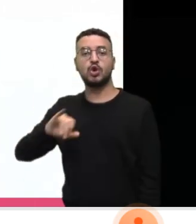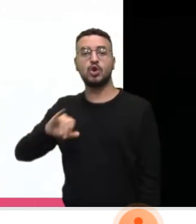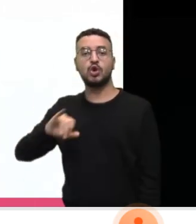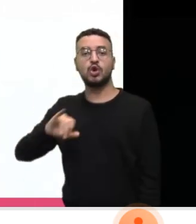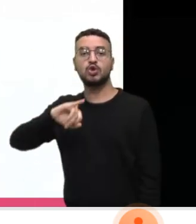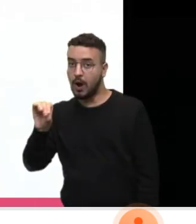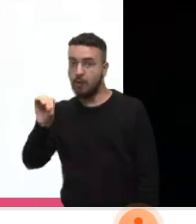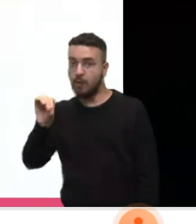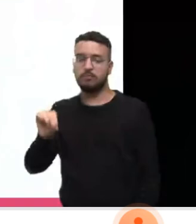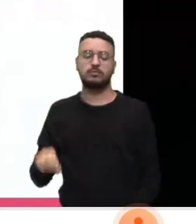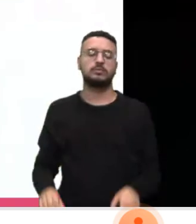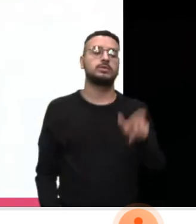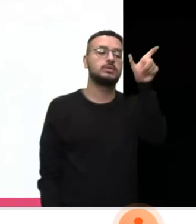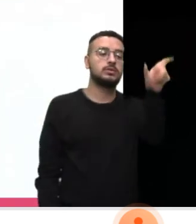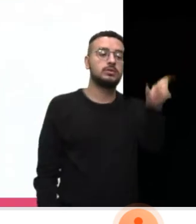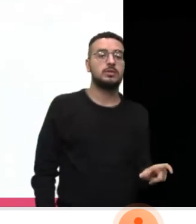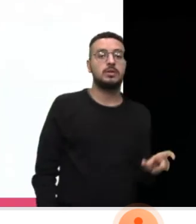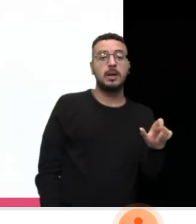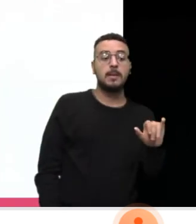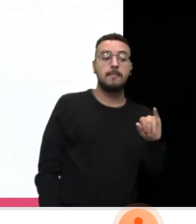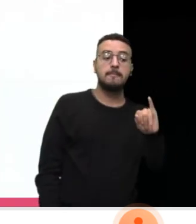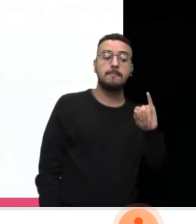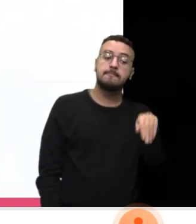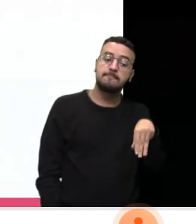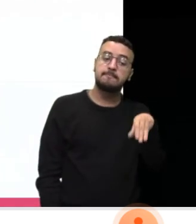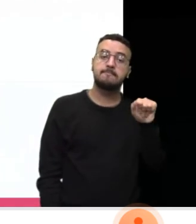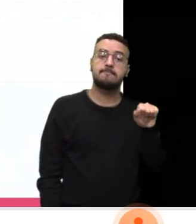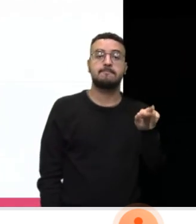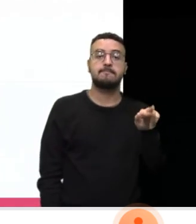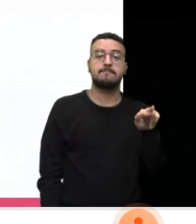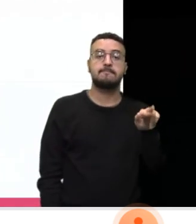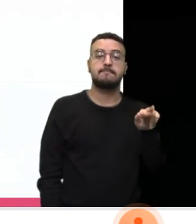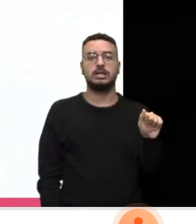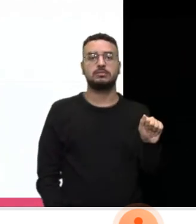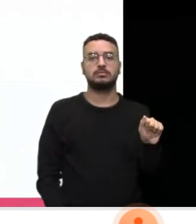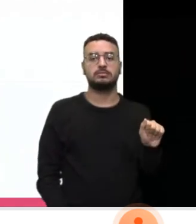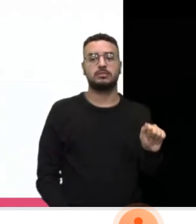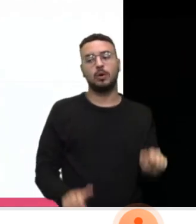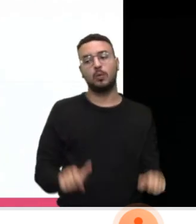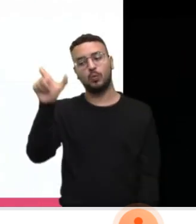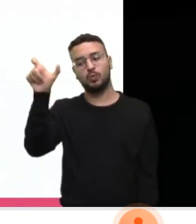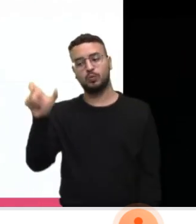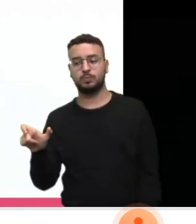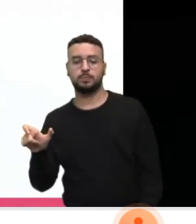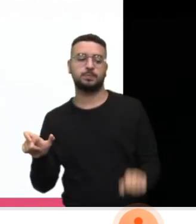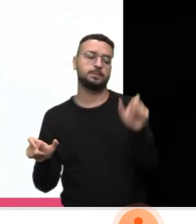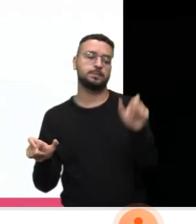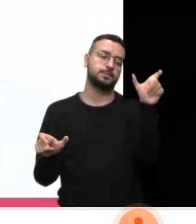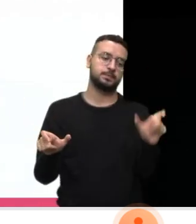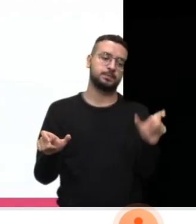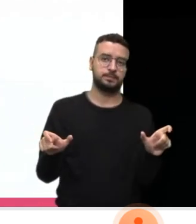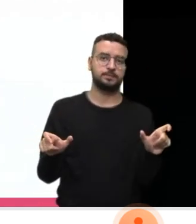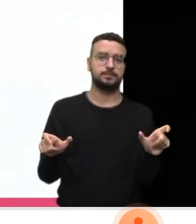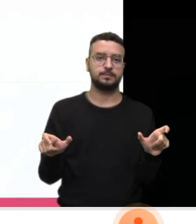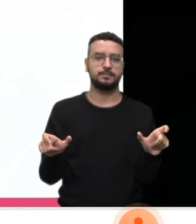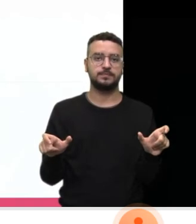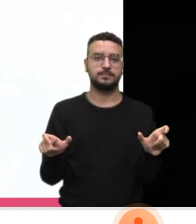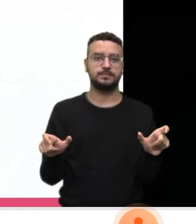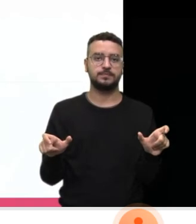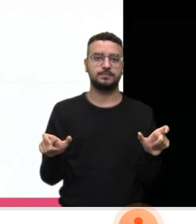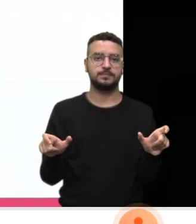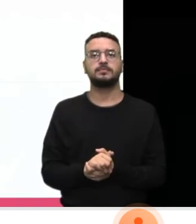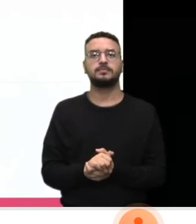Maria, tá, num outro ponto à esquerda. Então, aqui nós temos a pessoa que está fazendo os sinais, aí